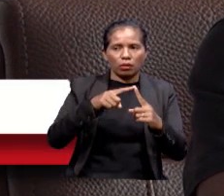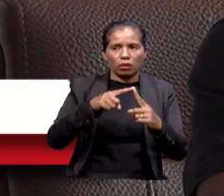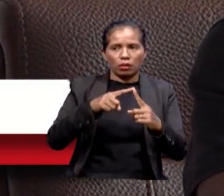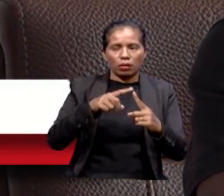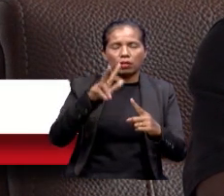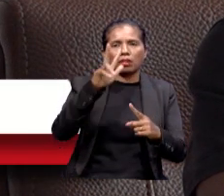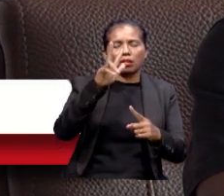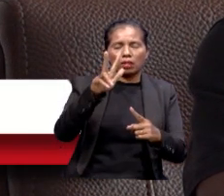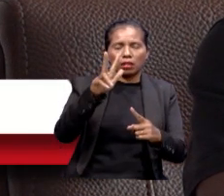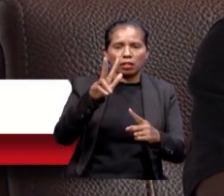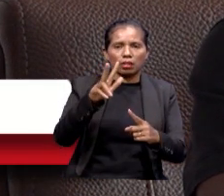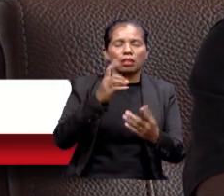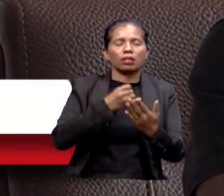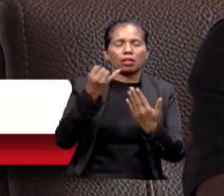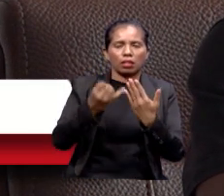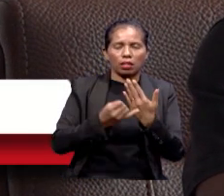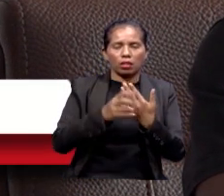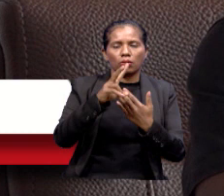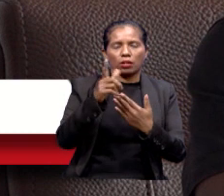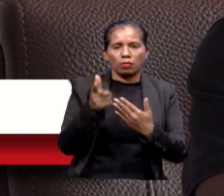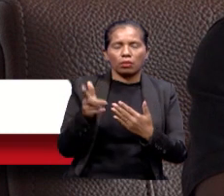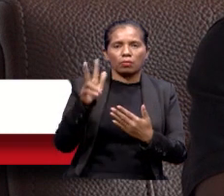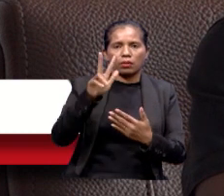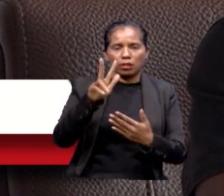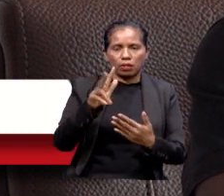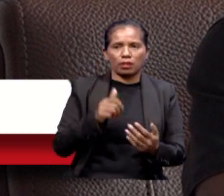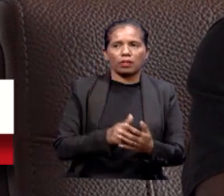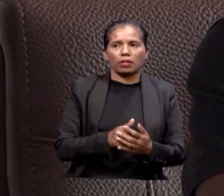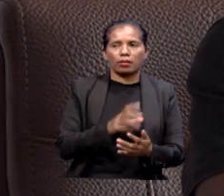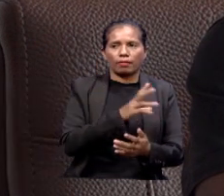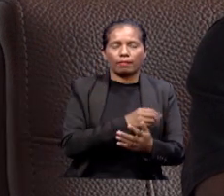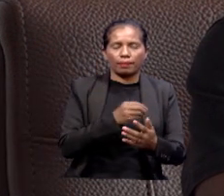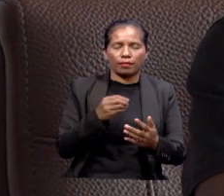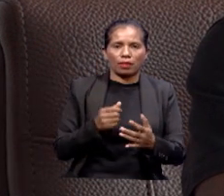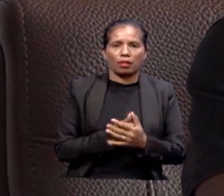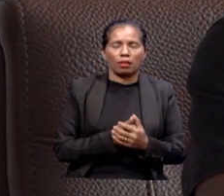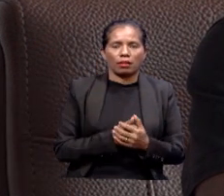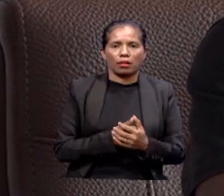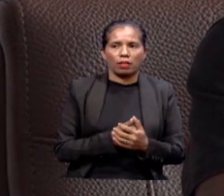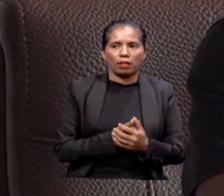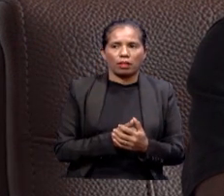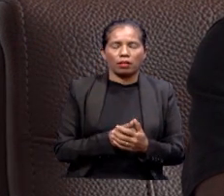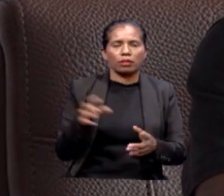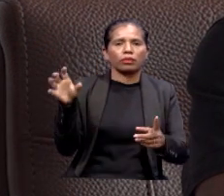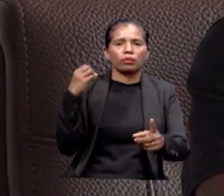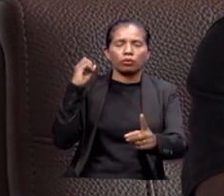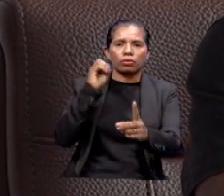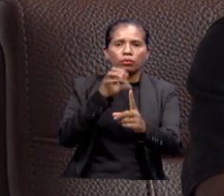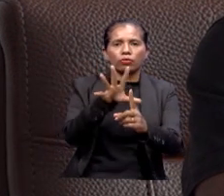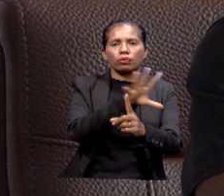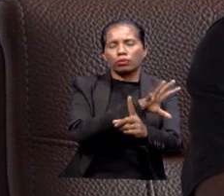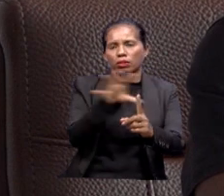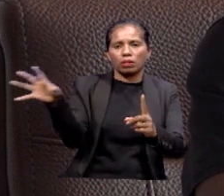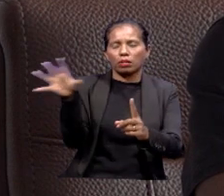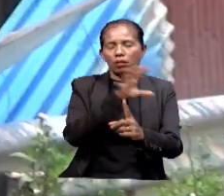3 de janeiro de 2023. Tipo de desastres, né? Idem a ventos fortes, aning neve forte, neve a